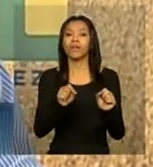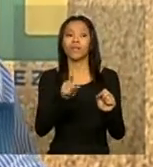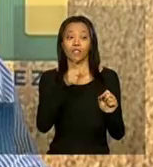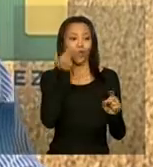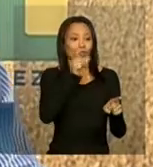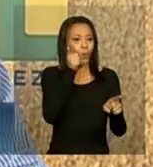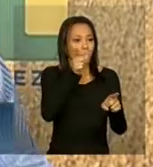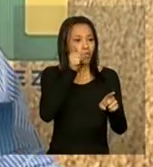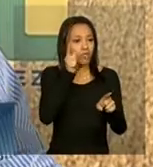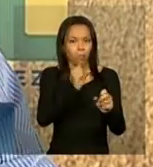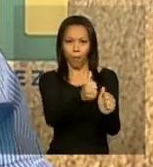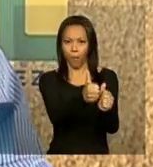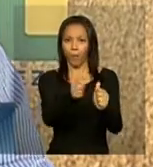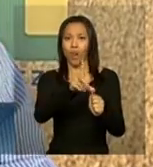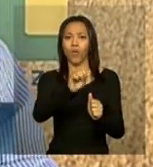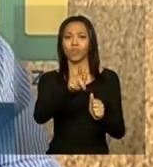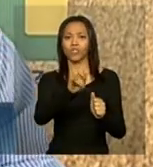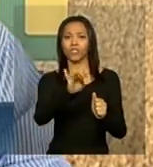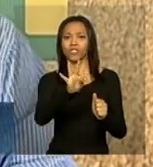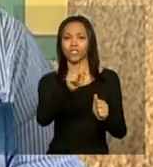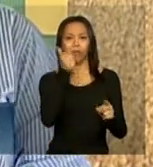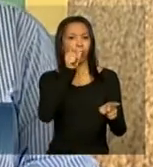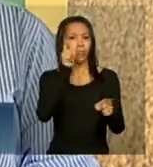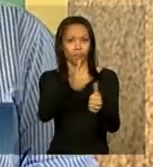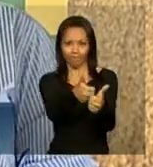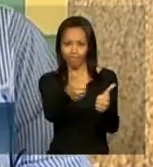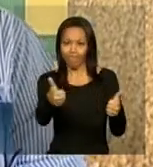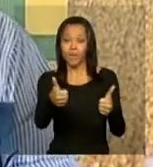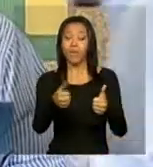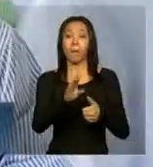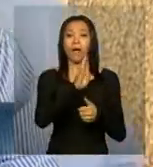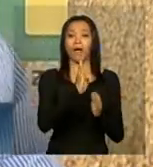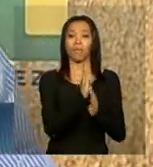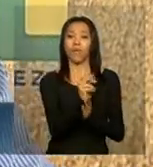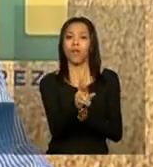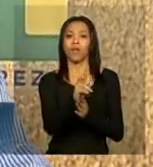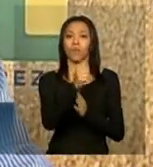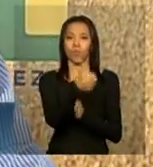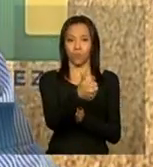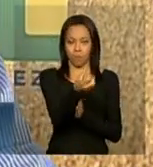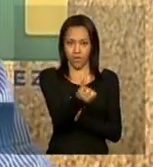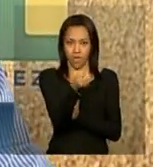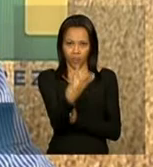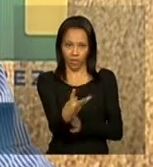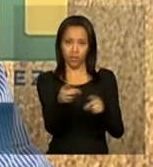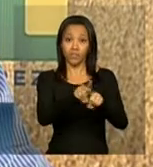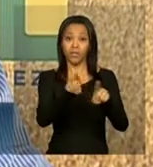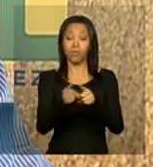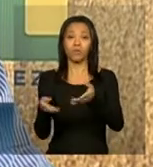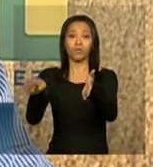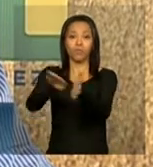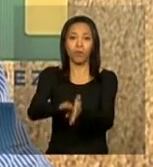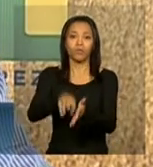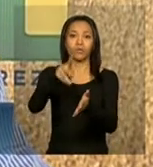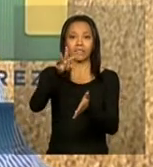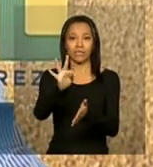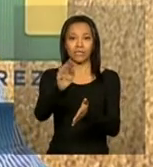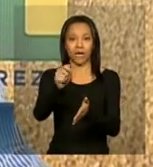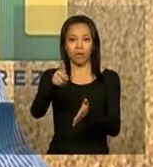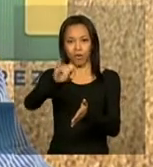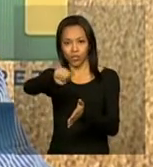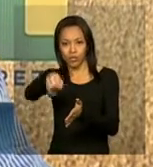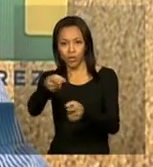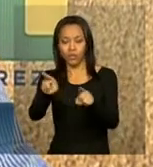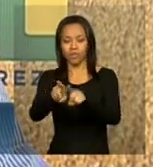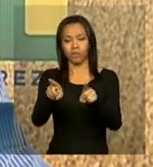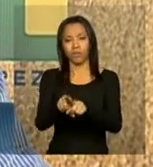nossas logísticas concluídas, com a saída pela BR-163 e pelos portos do rio Tapajós e Amazônia.